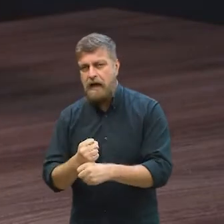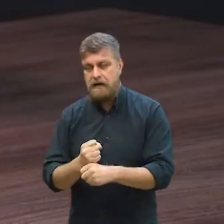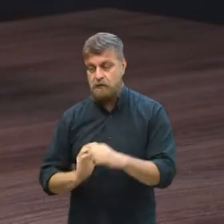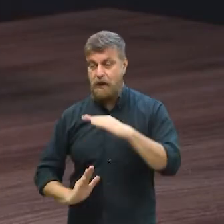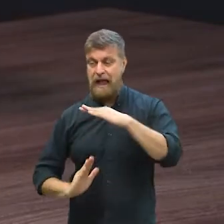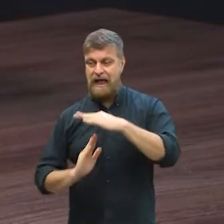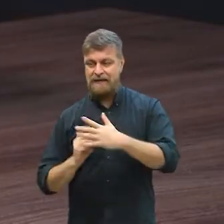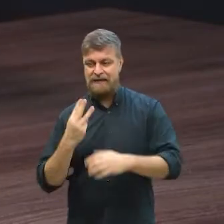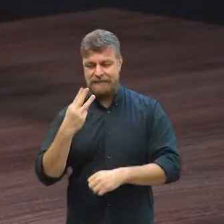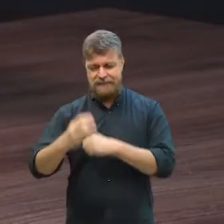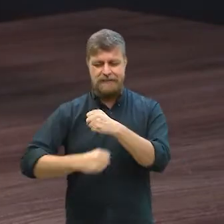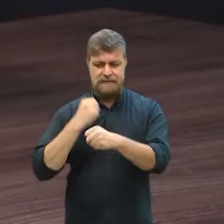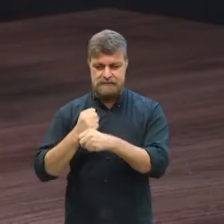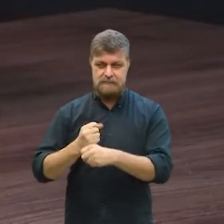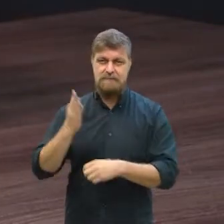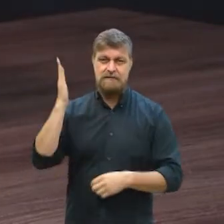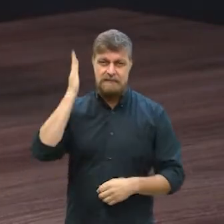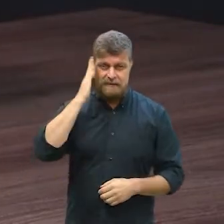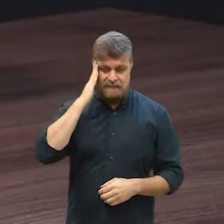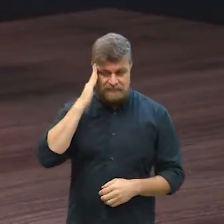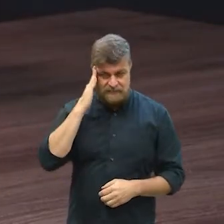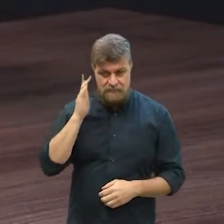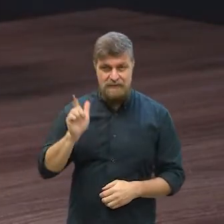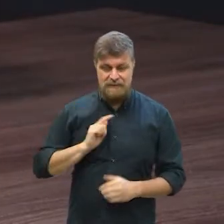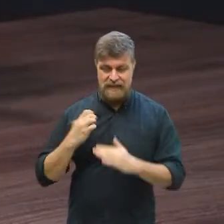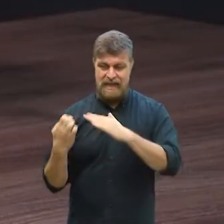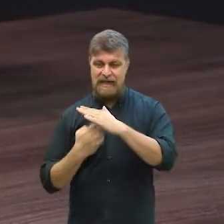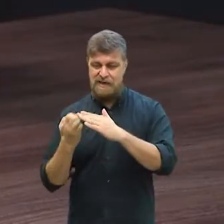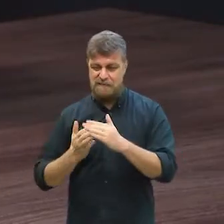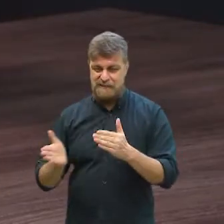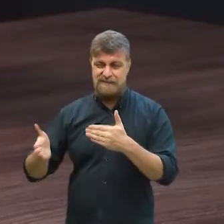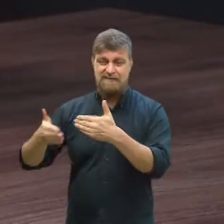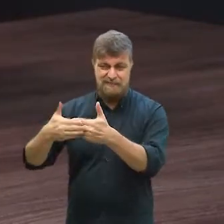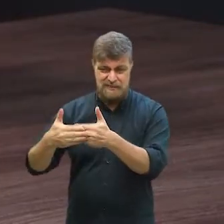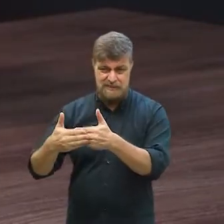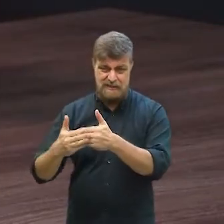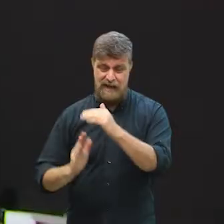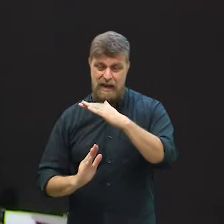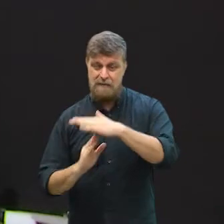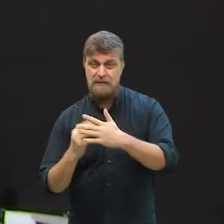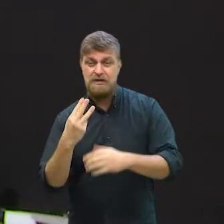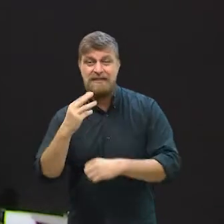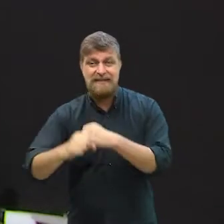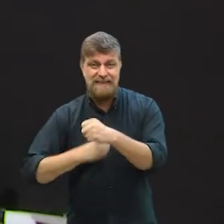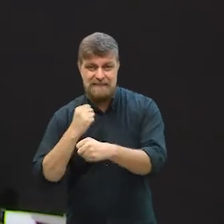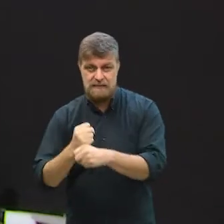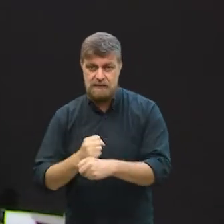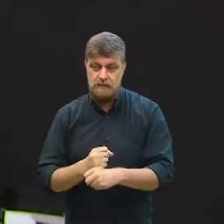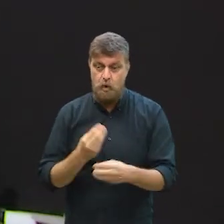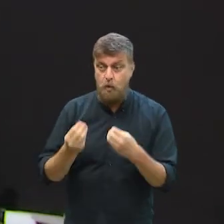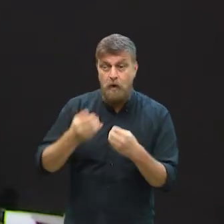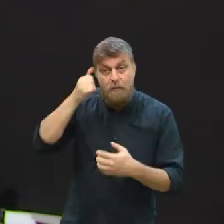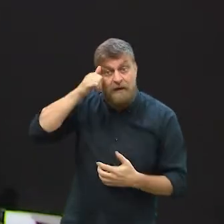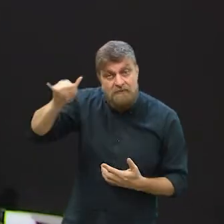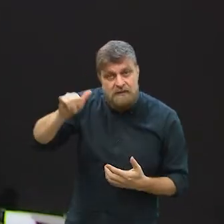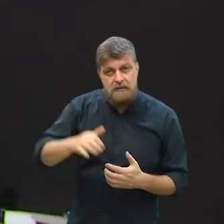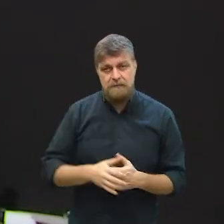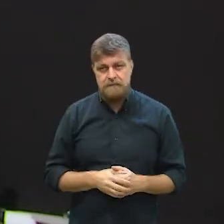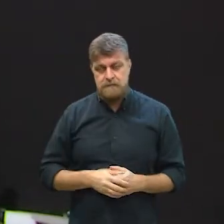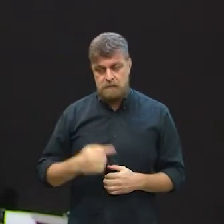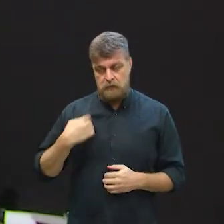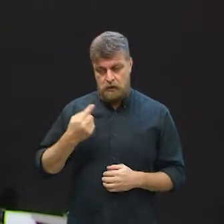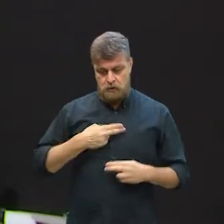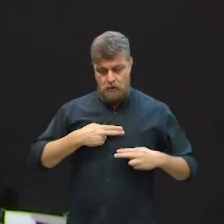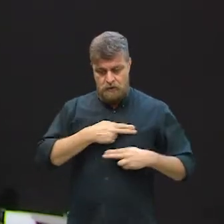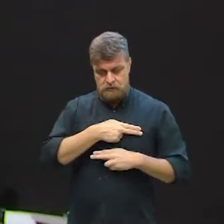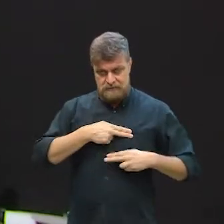ano e meio, ou até em 3 anos, que a gente tem aquela taxa de mortalidade nos negócios? Exatamente, Mirna. A